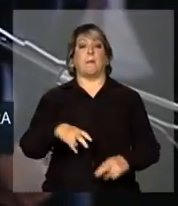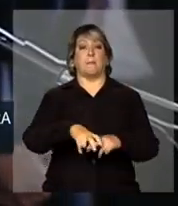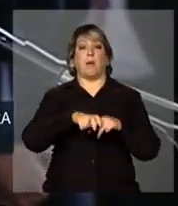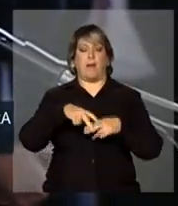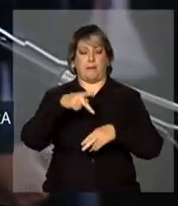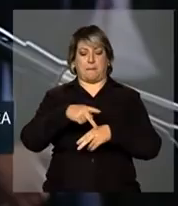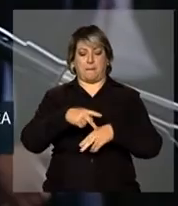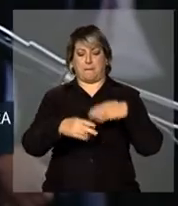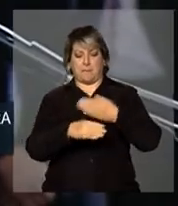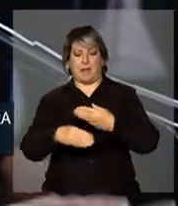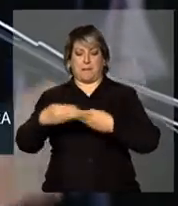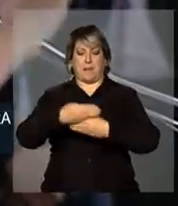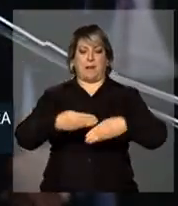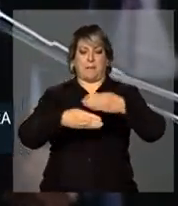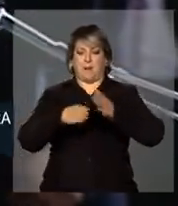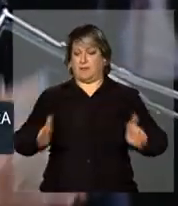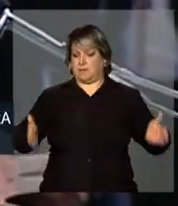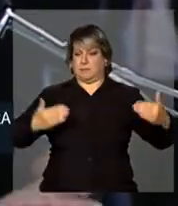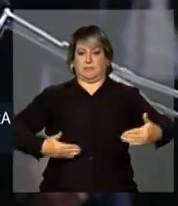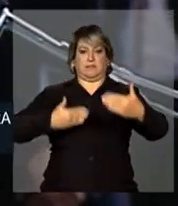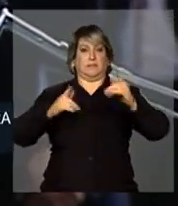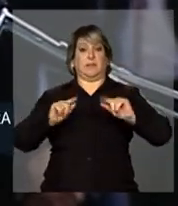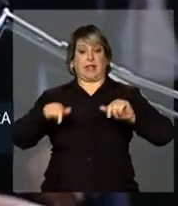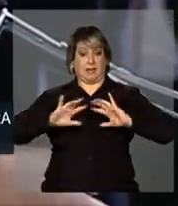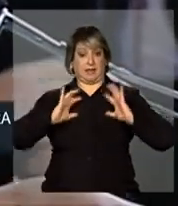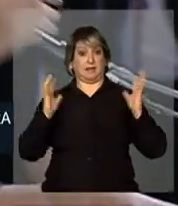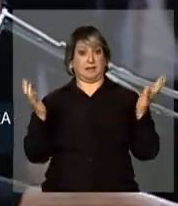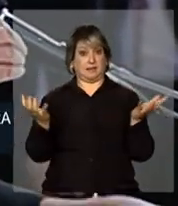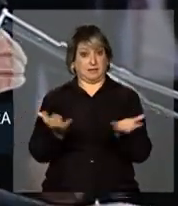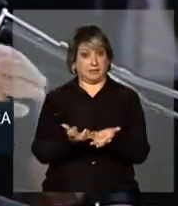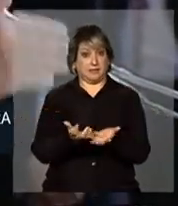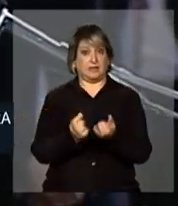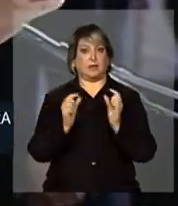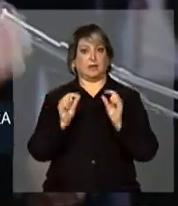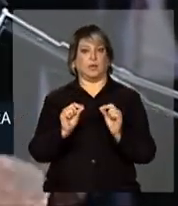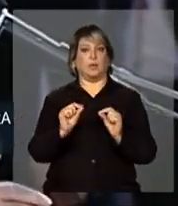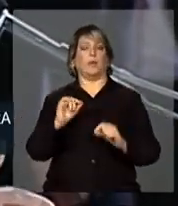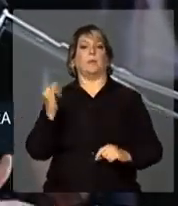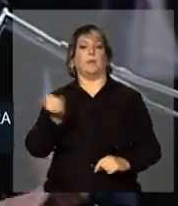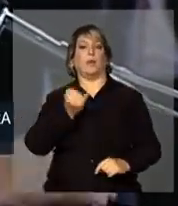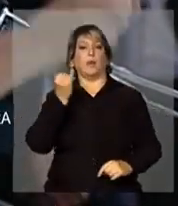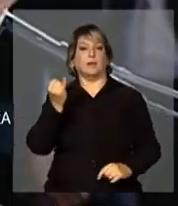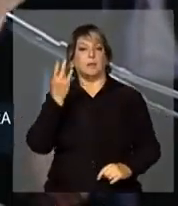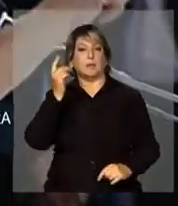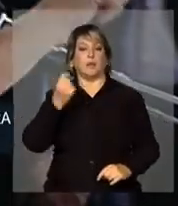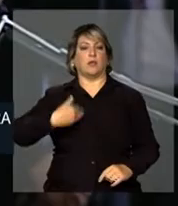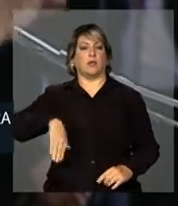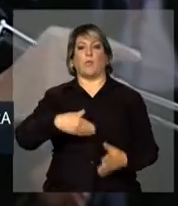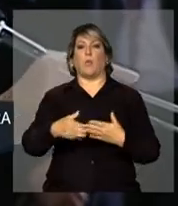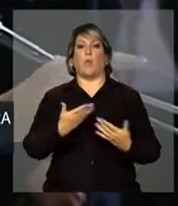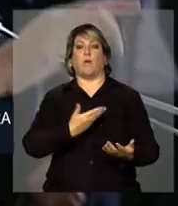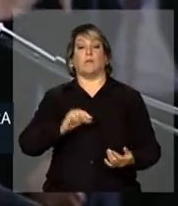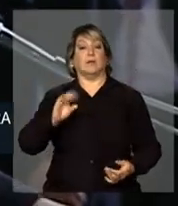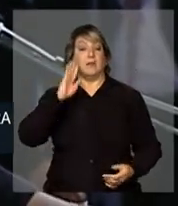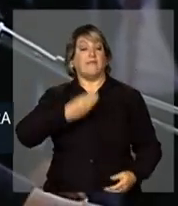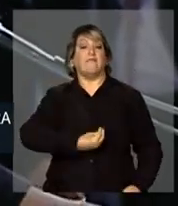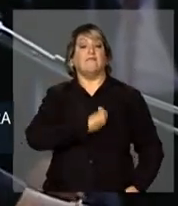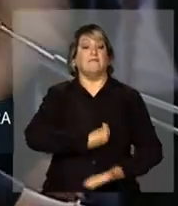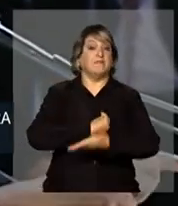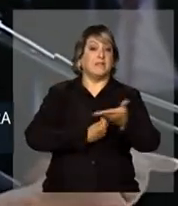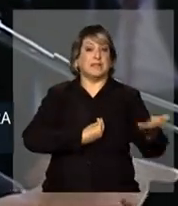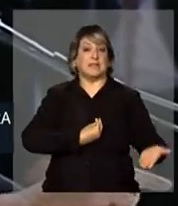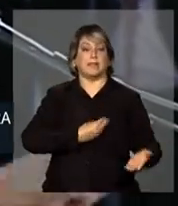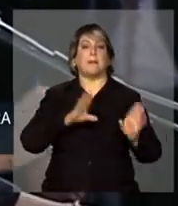paredes. As paredes encerram o que é importante para qualquer governo, que é a vida,